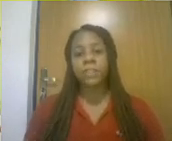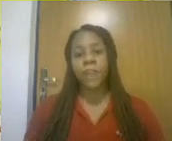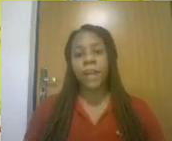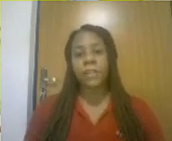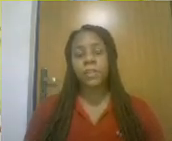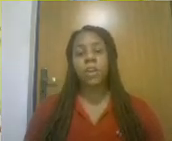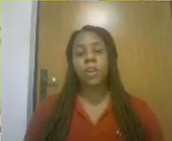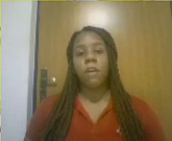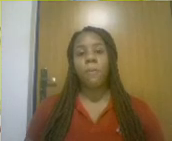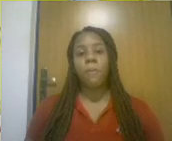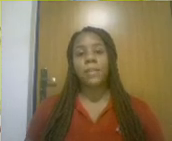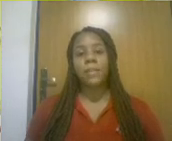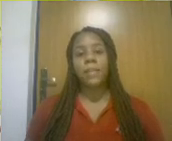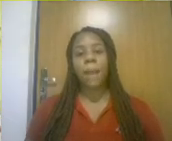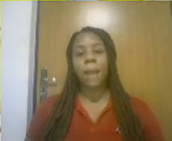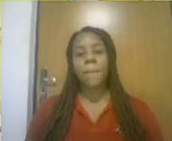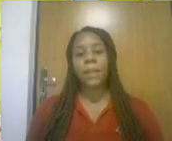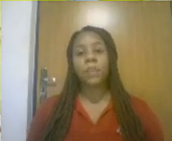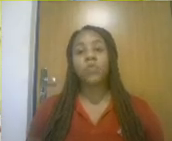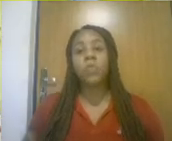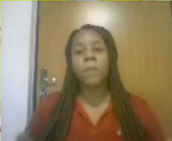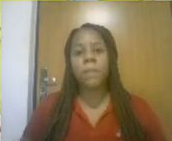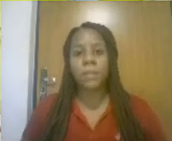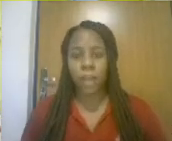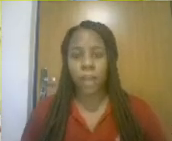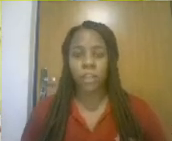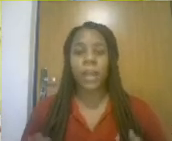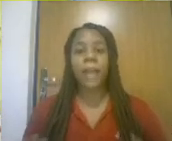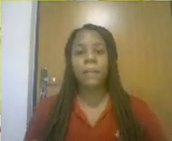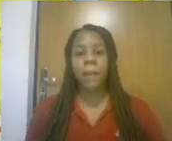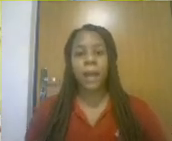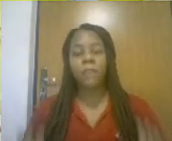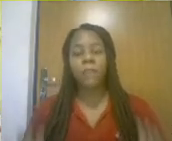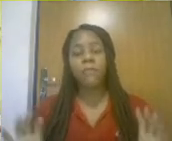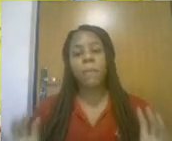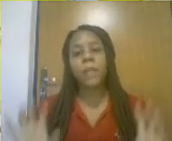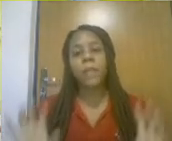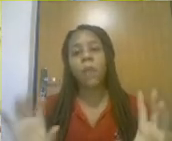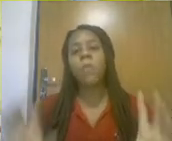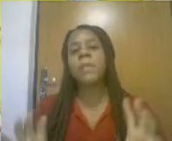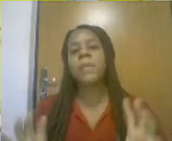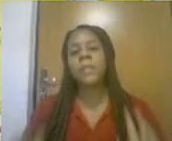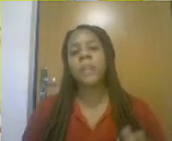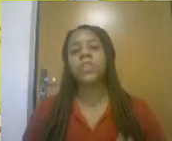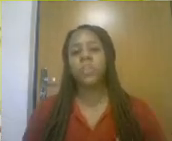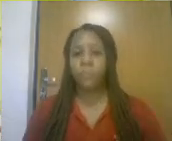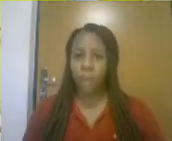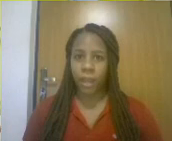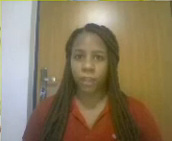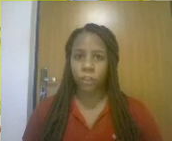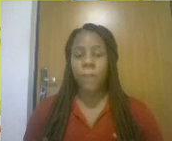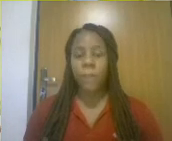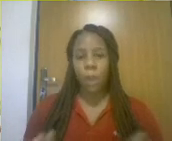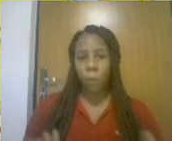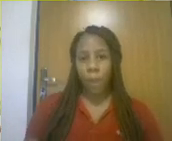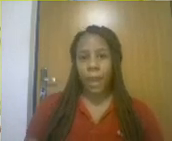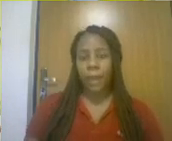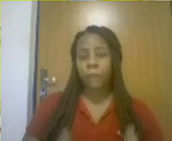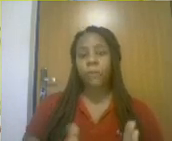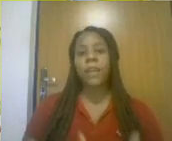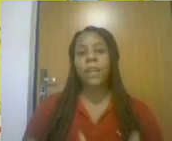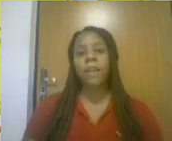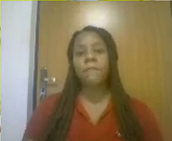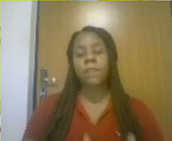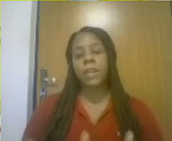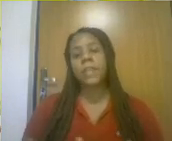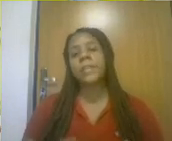essas frases vão passar apenas uma mensagem. Cada parágrafo vai passar uma mensagem diferente. O parágrafo